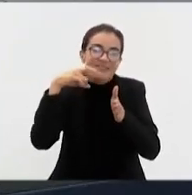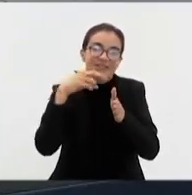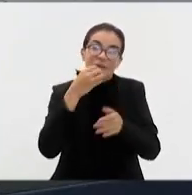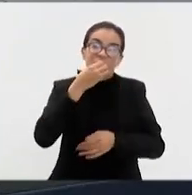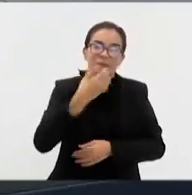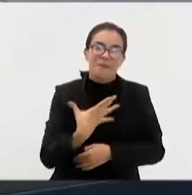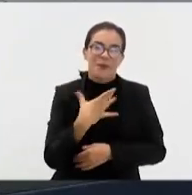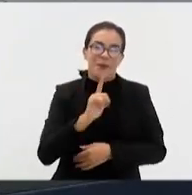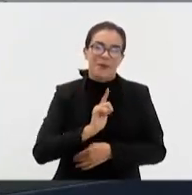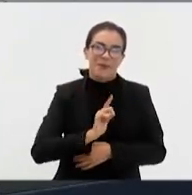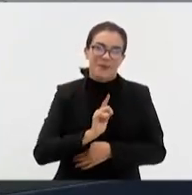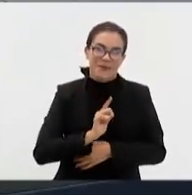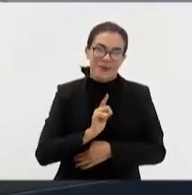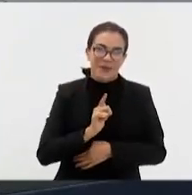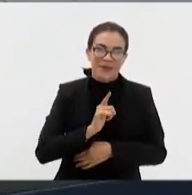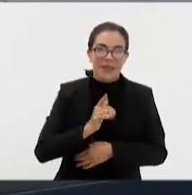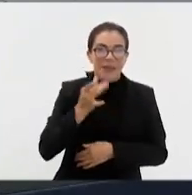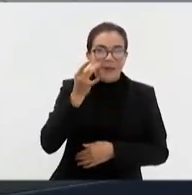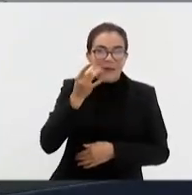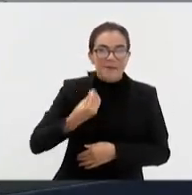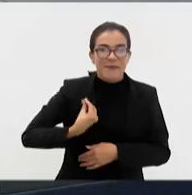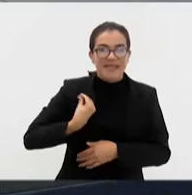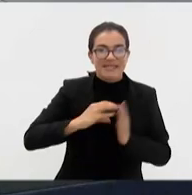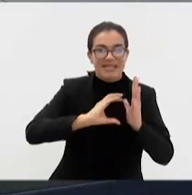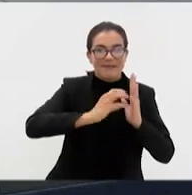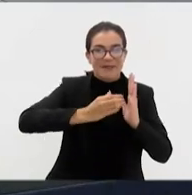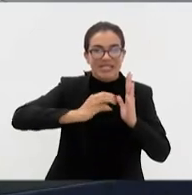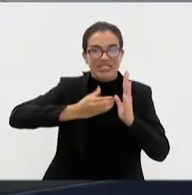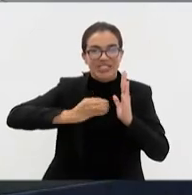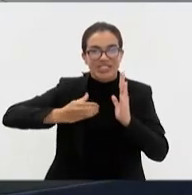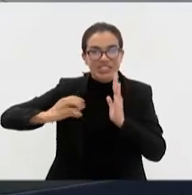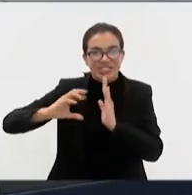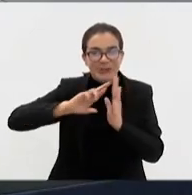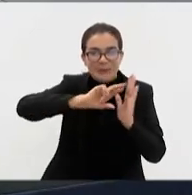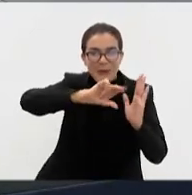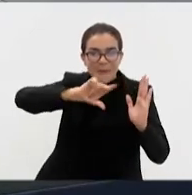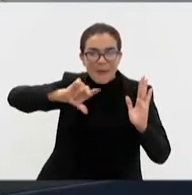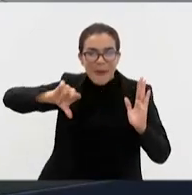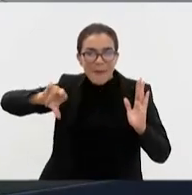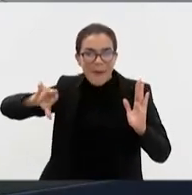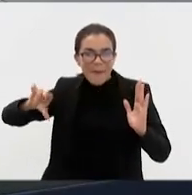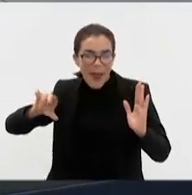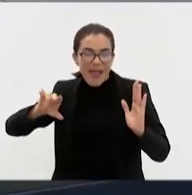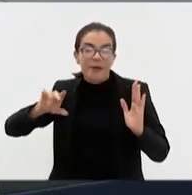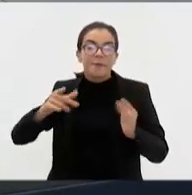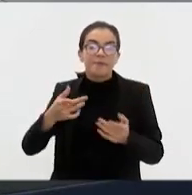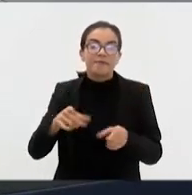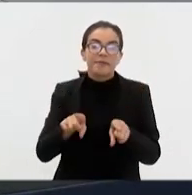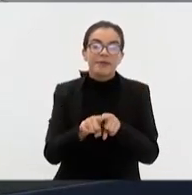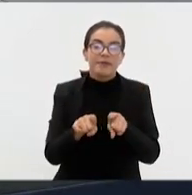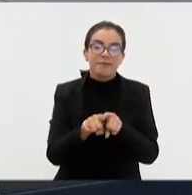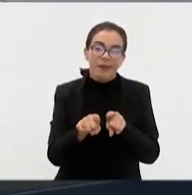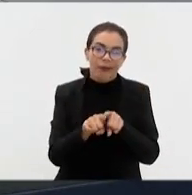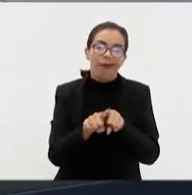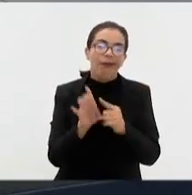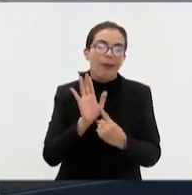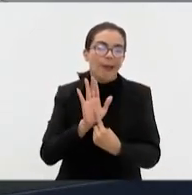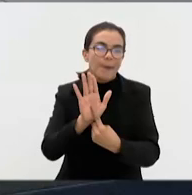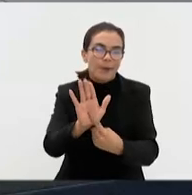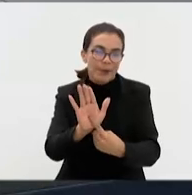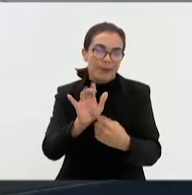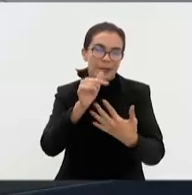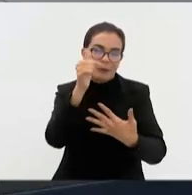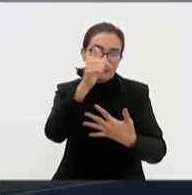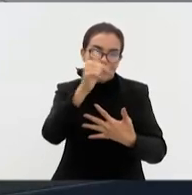né, que tem muitas presenças partidárias, a gente conseguiu ir afunilando os temas. A média dos apontamentos que fizemos,